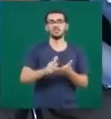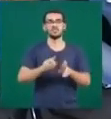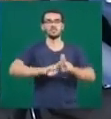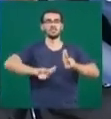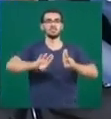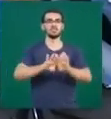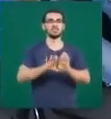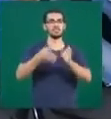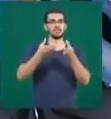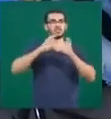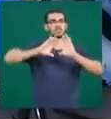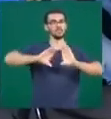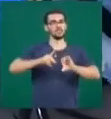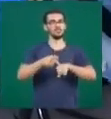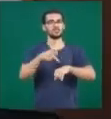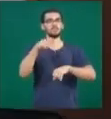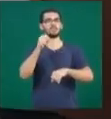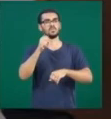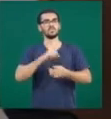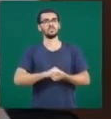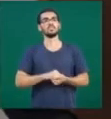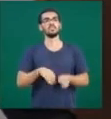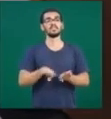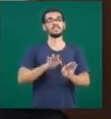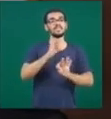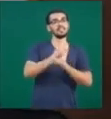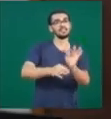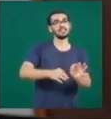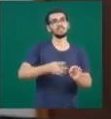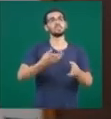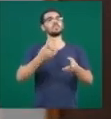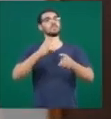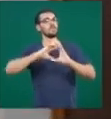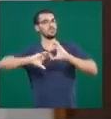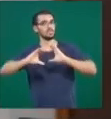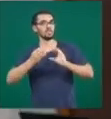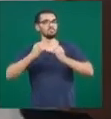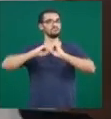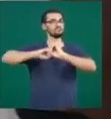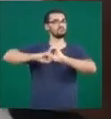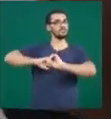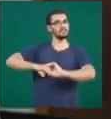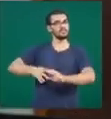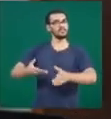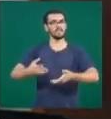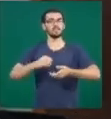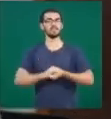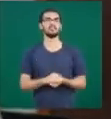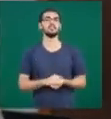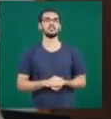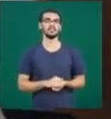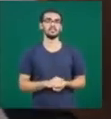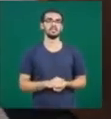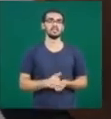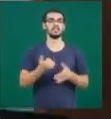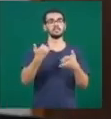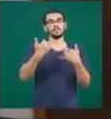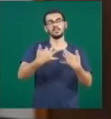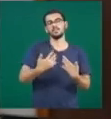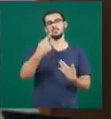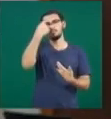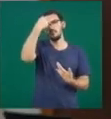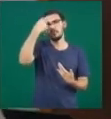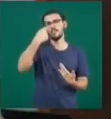coordenadora do programa de pós-graduação em tecnologias, comunicação e educação Comunicação, explica que o perfil é uma